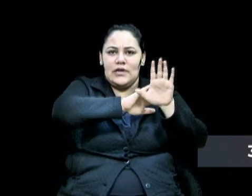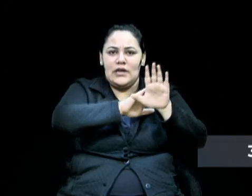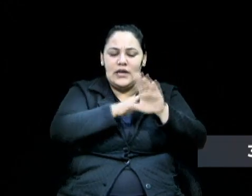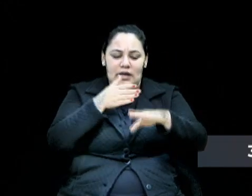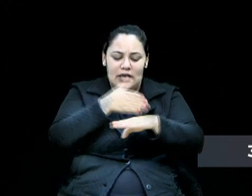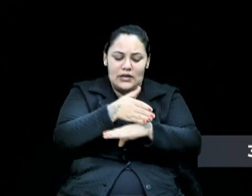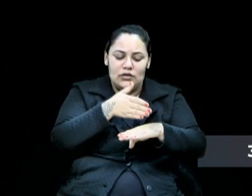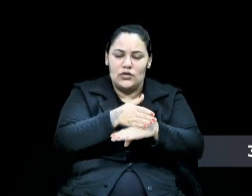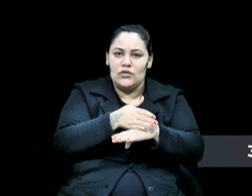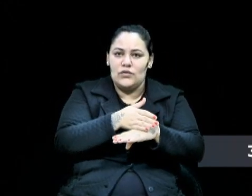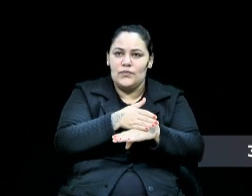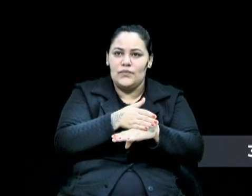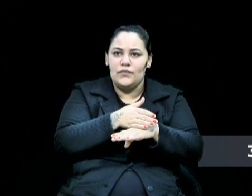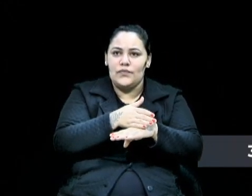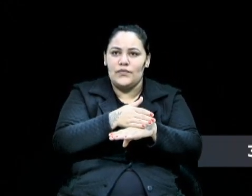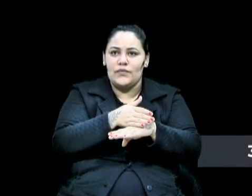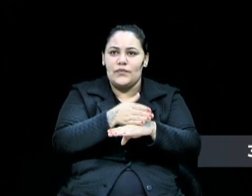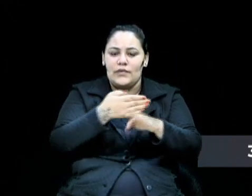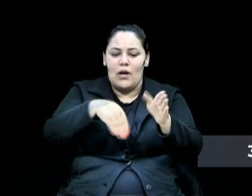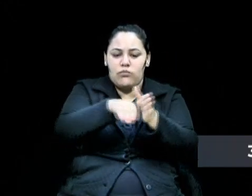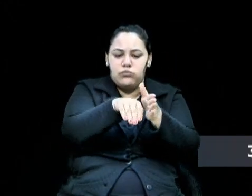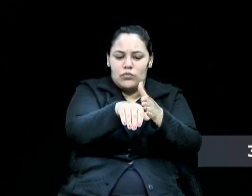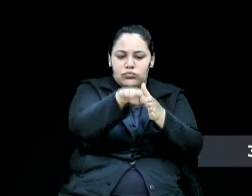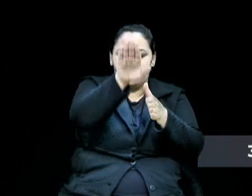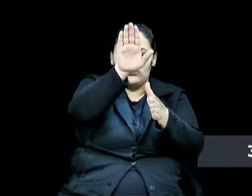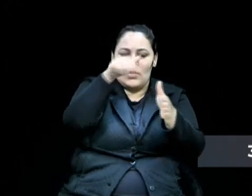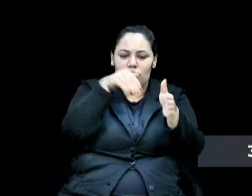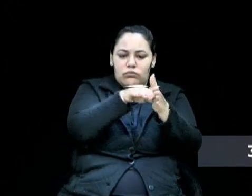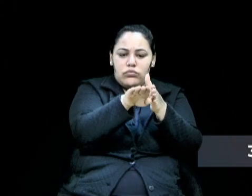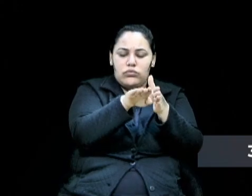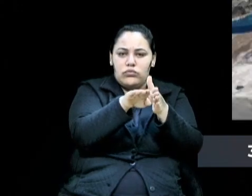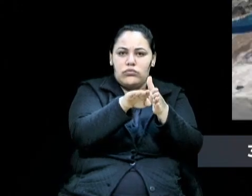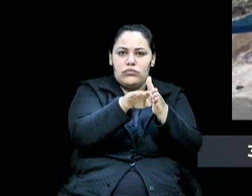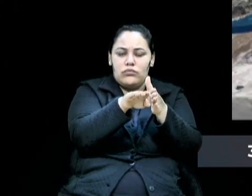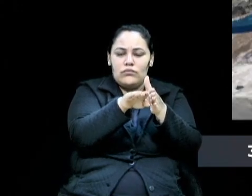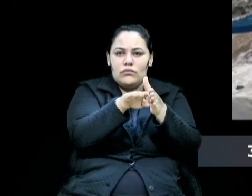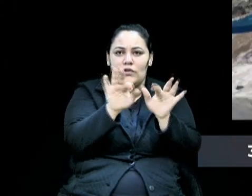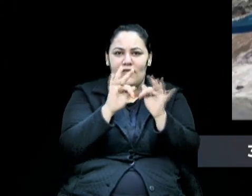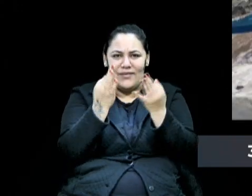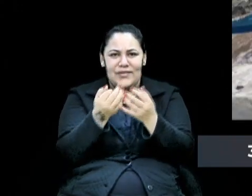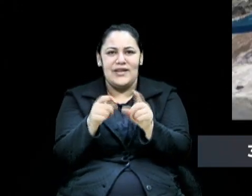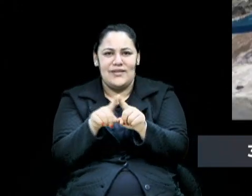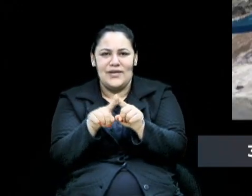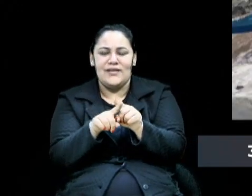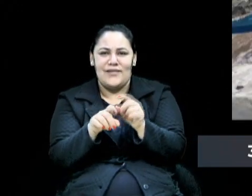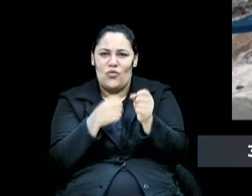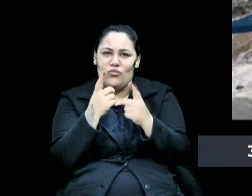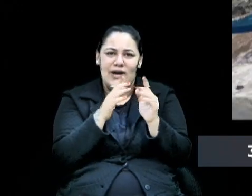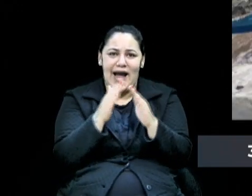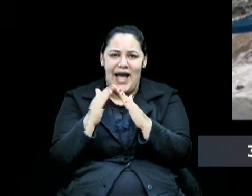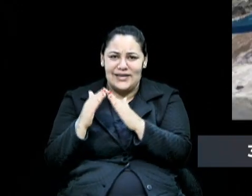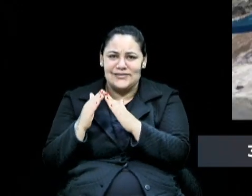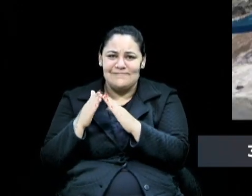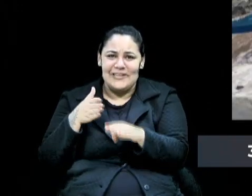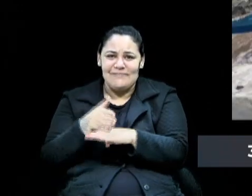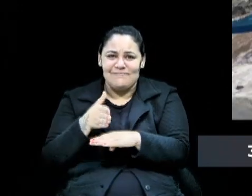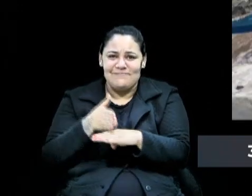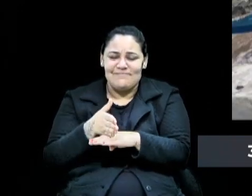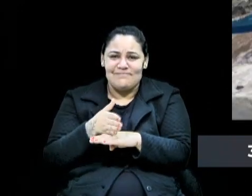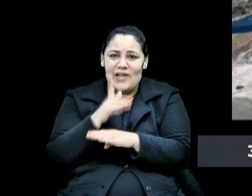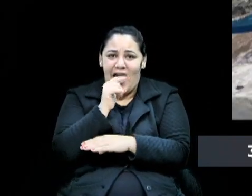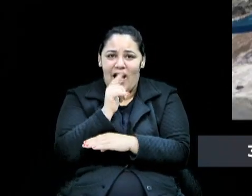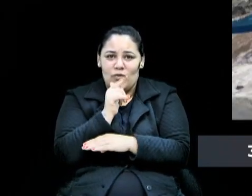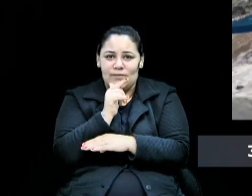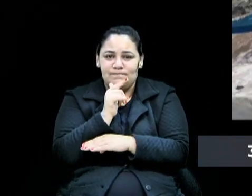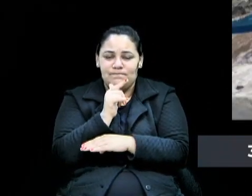família Orlando. E Galópolis, o vereador Renato aqui já falou muitas vezes de muitas situações da nossa cidade. Não é